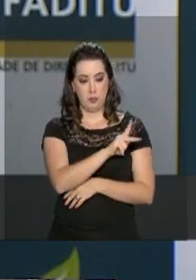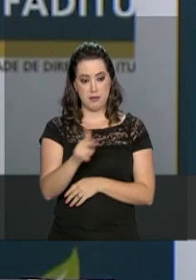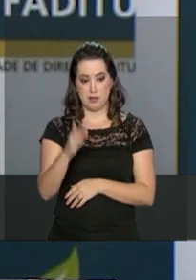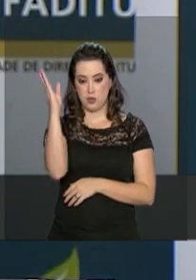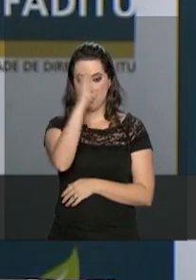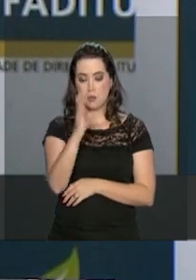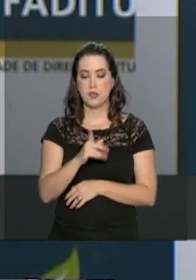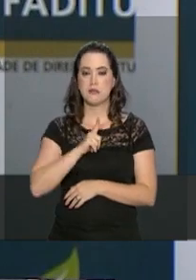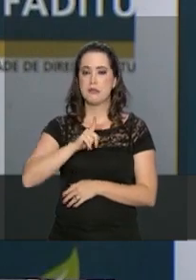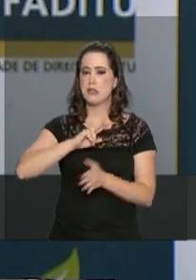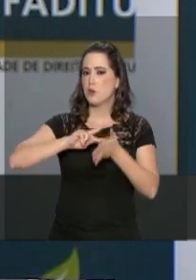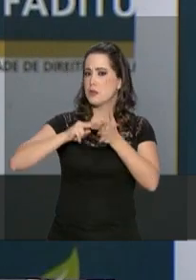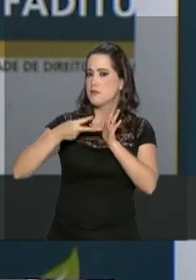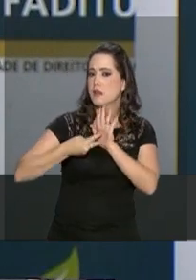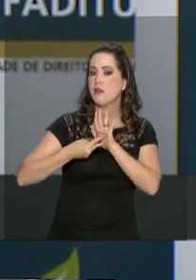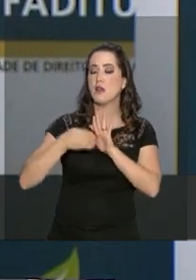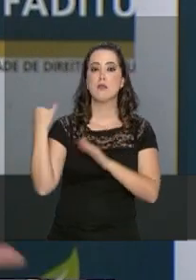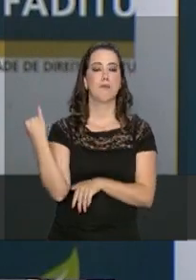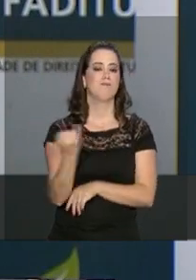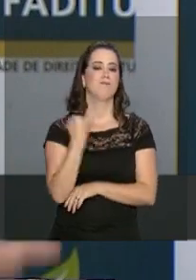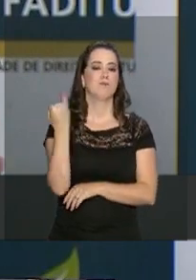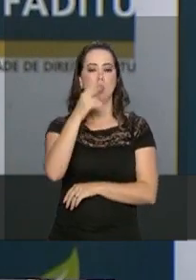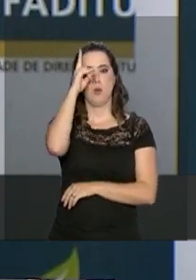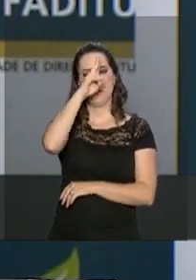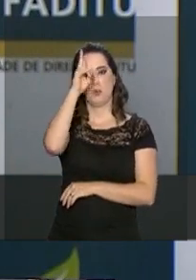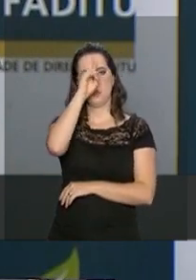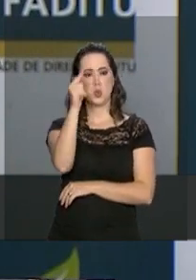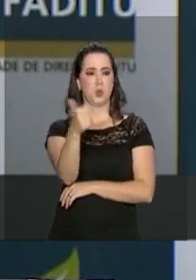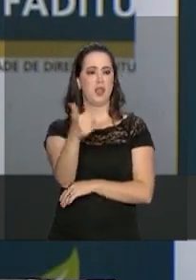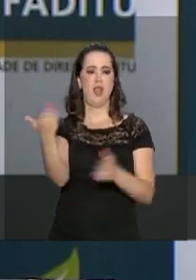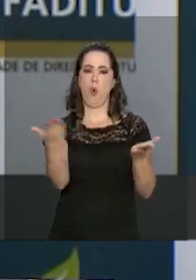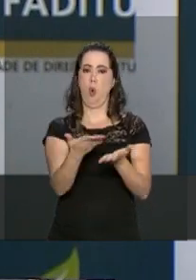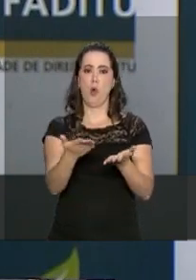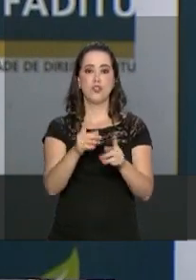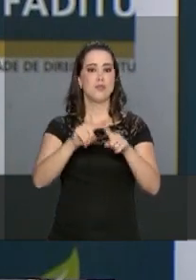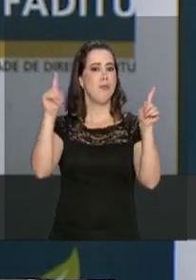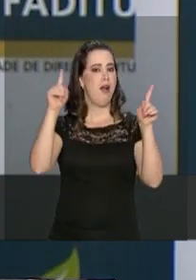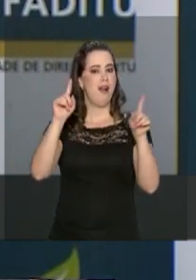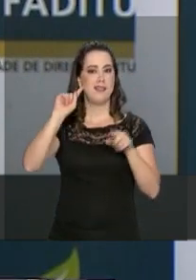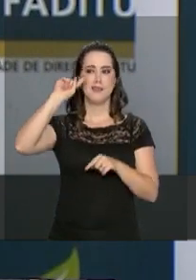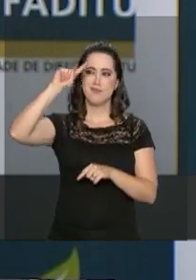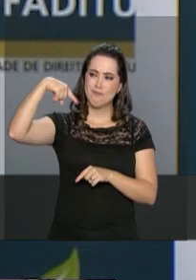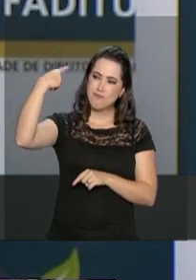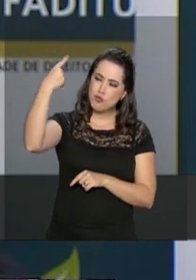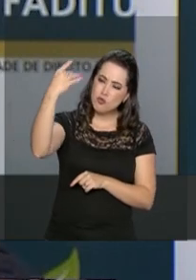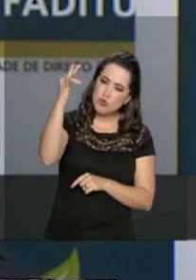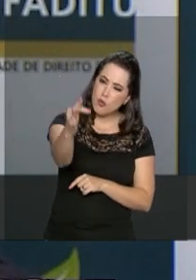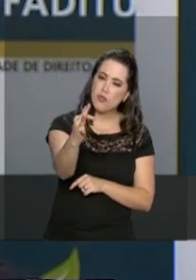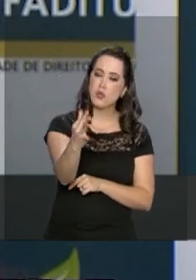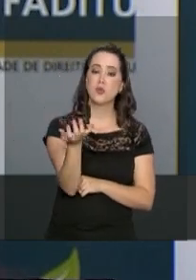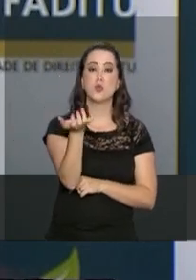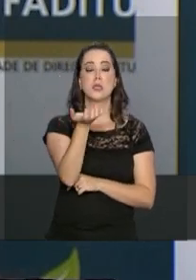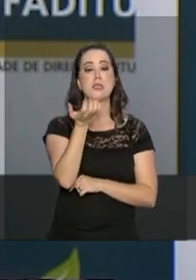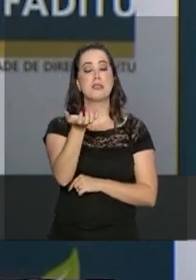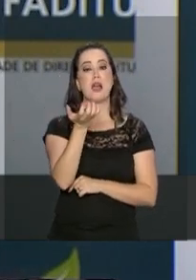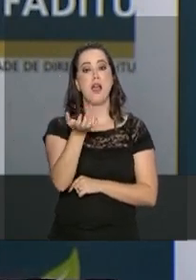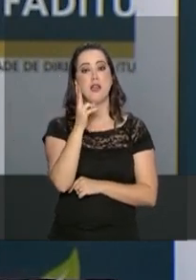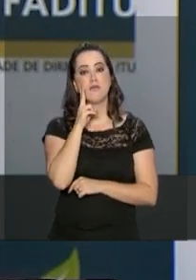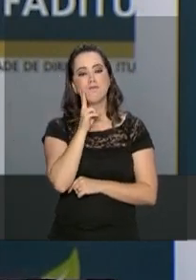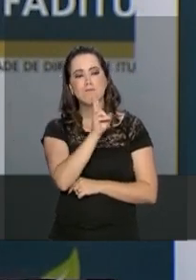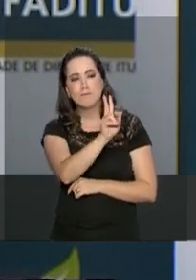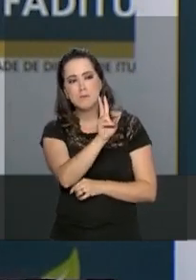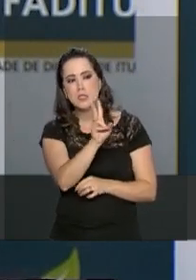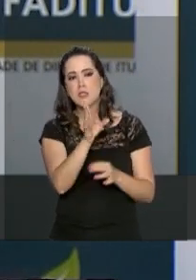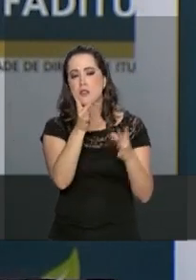uma significação histórica. Pode não ter agora, neste momento, mas daqui a alguns anos, quando quiserem